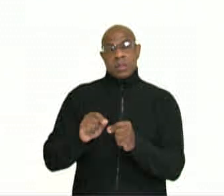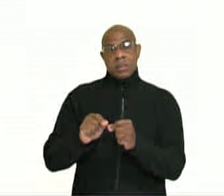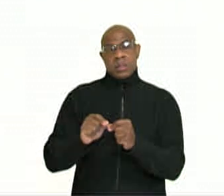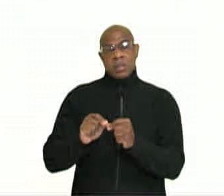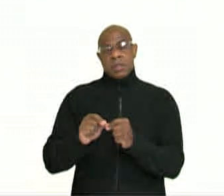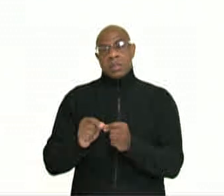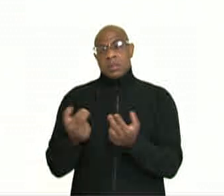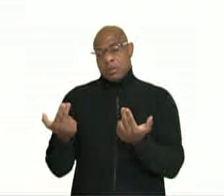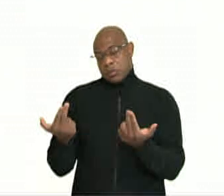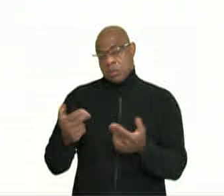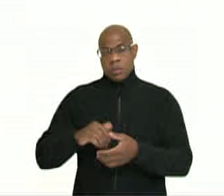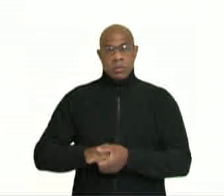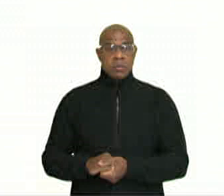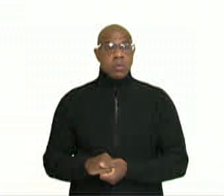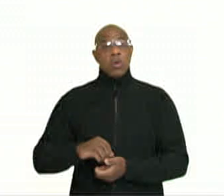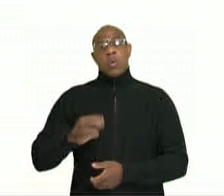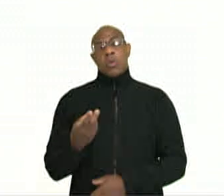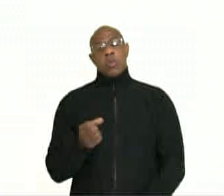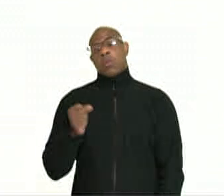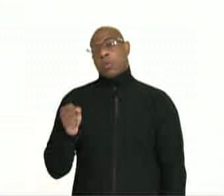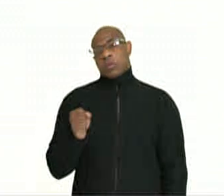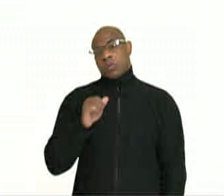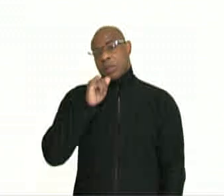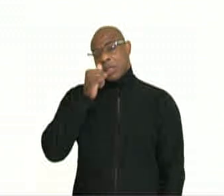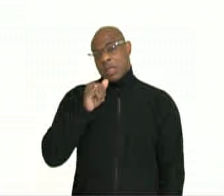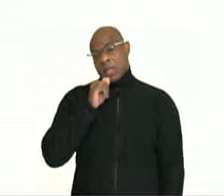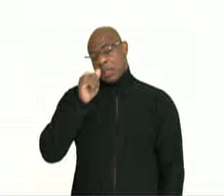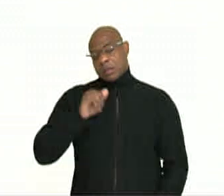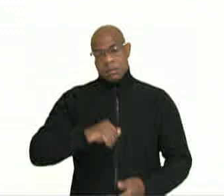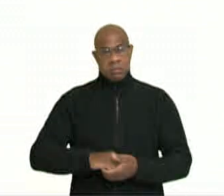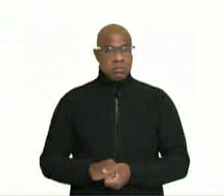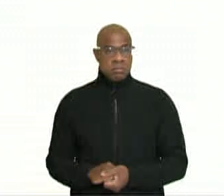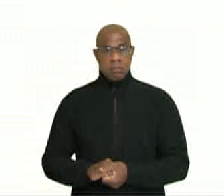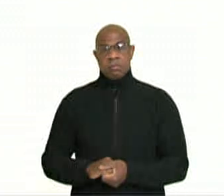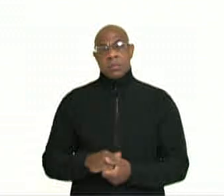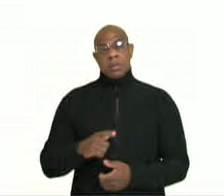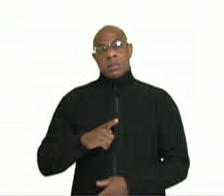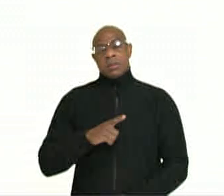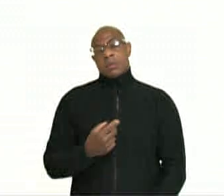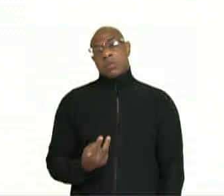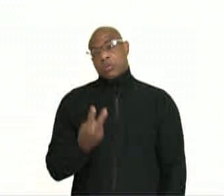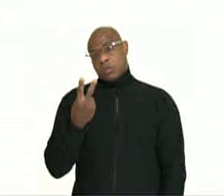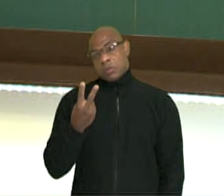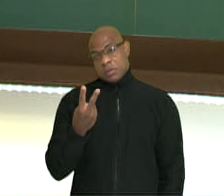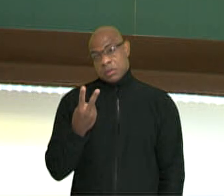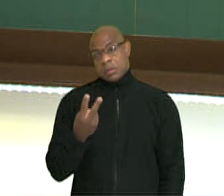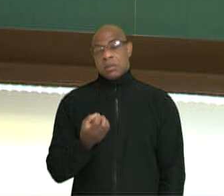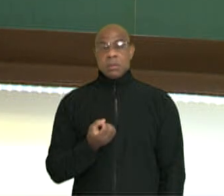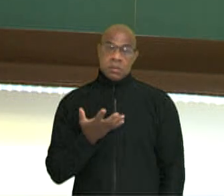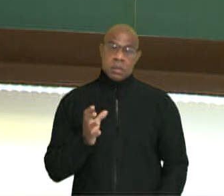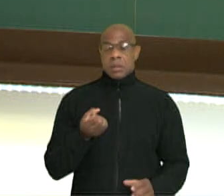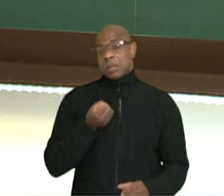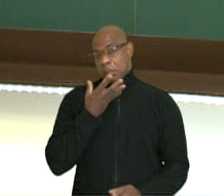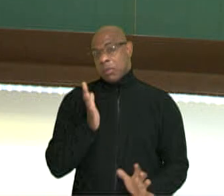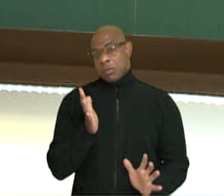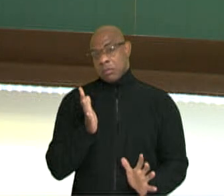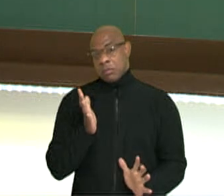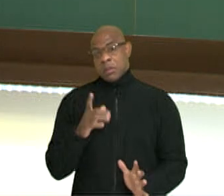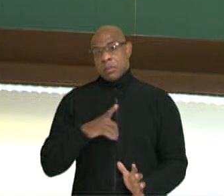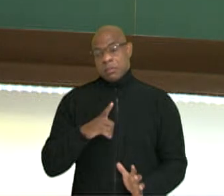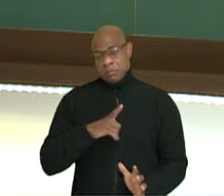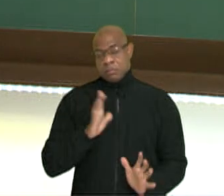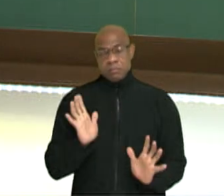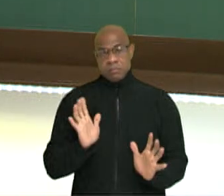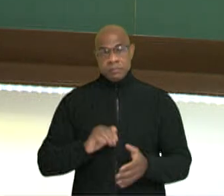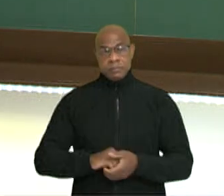somente a primeira camada de energia, que é o caso ali do hélio, que para ele 2 é o suficiente para a estabilidade, para todos os outros são